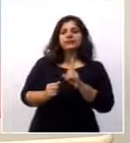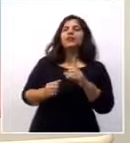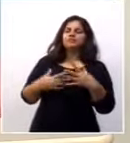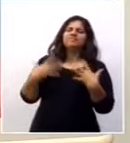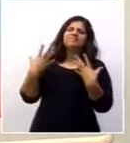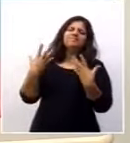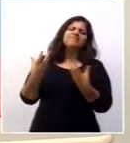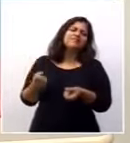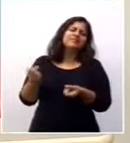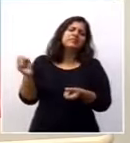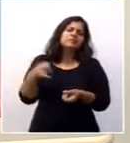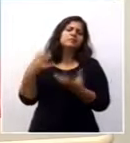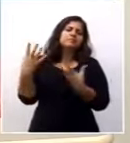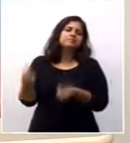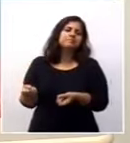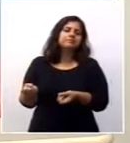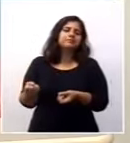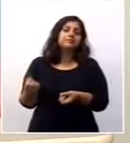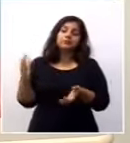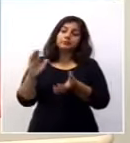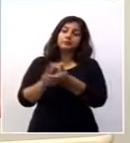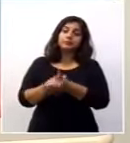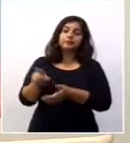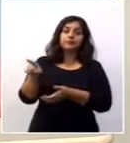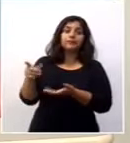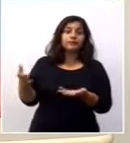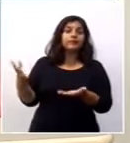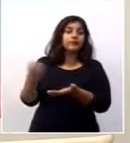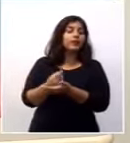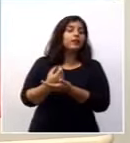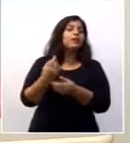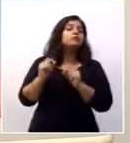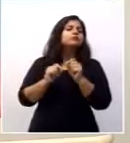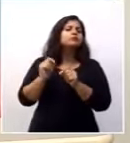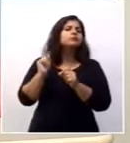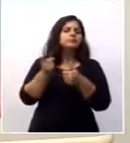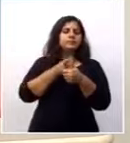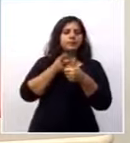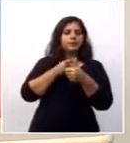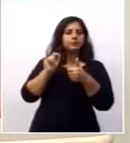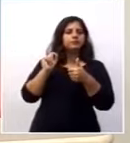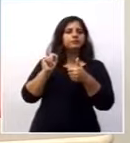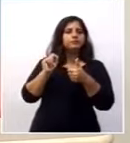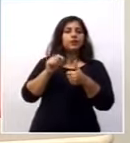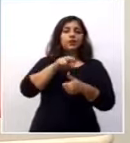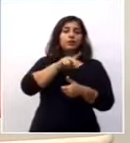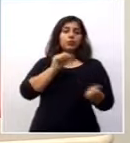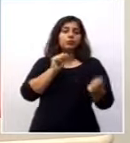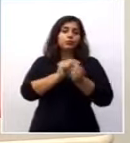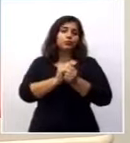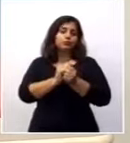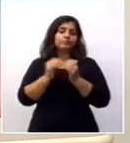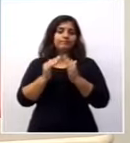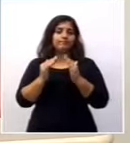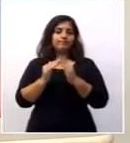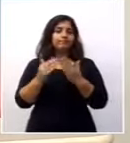duas vezes, ela disse sim. Eu me caso com você, mas com uma condição: que meu irmão vá morar